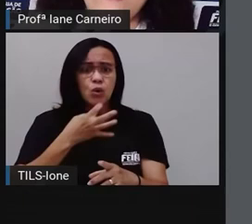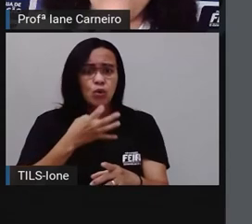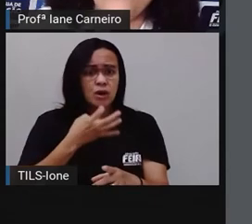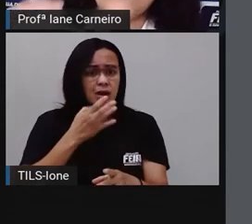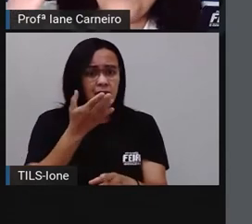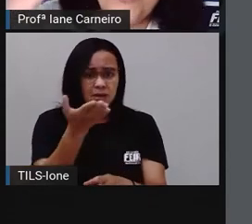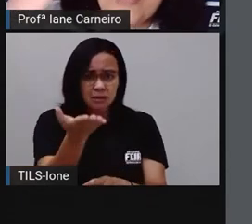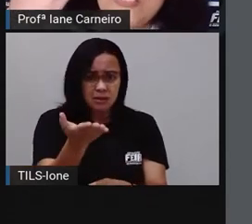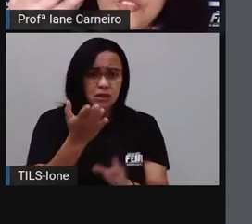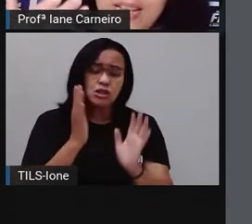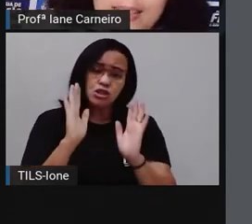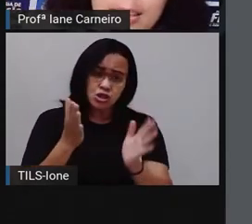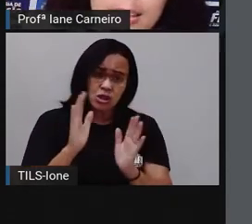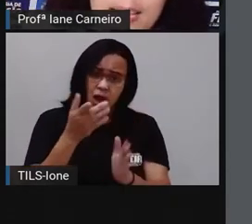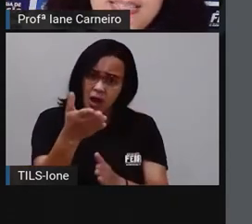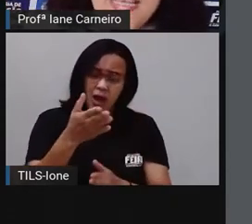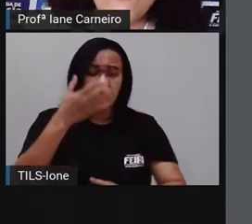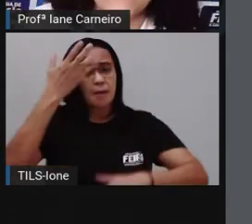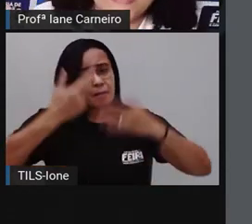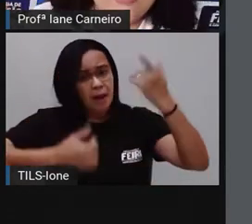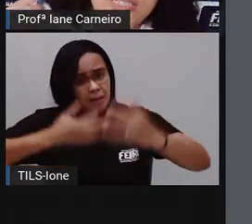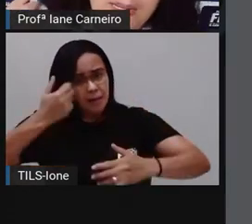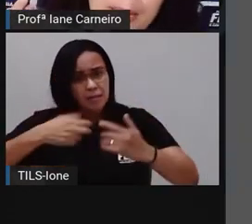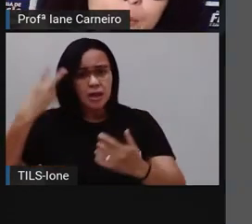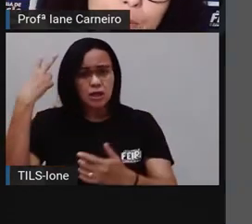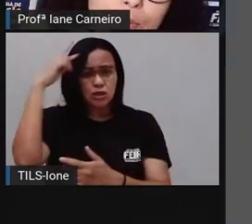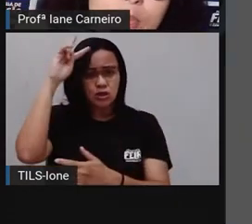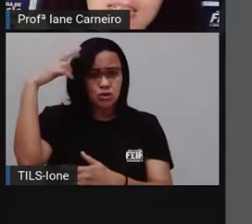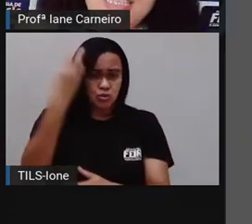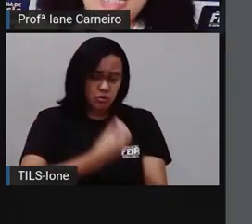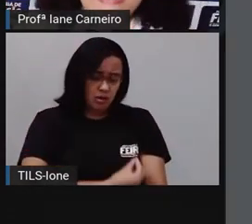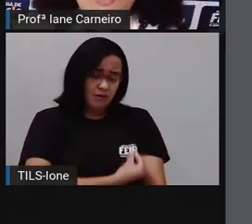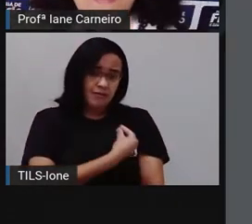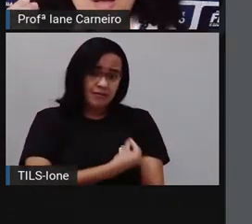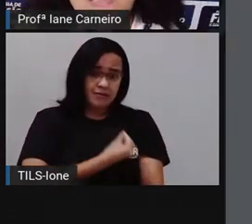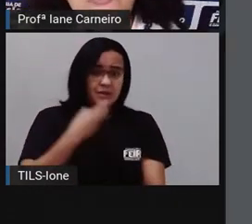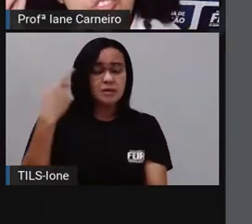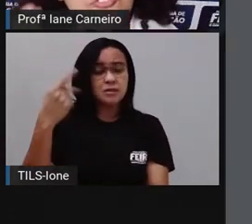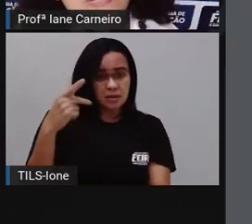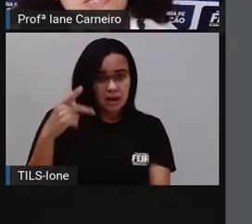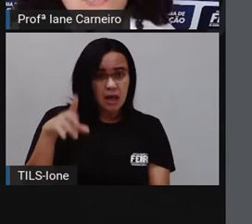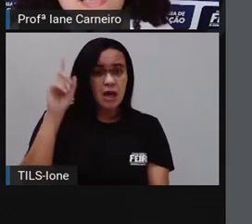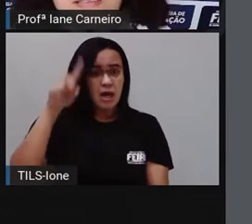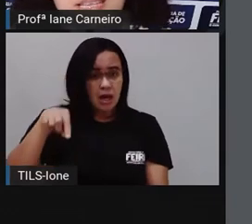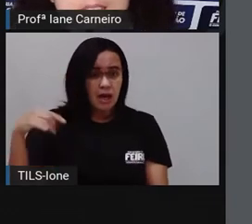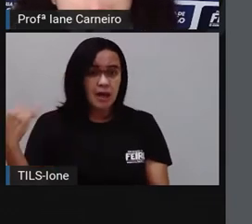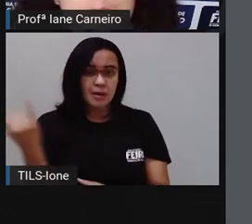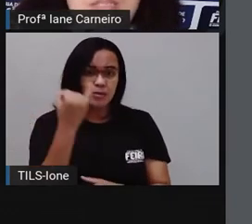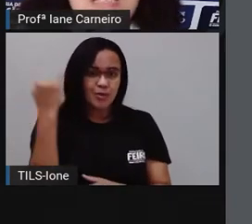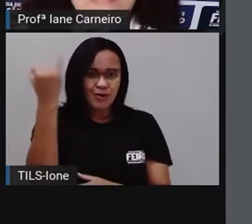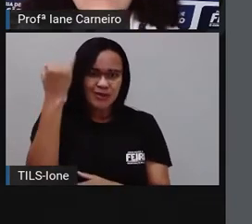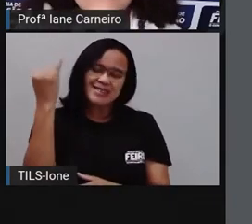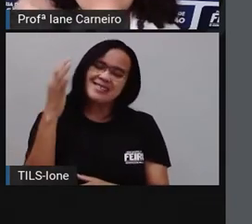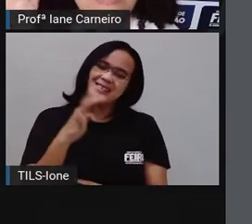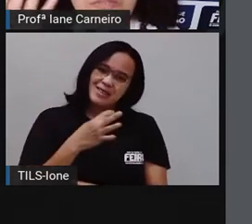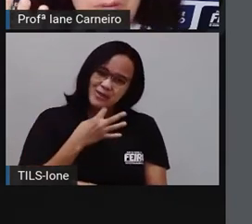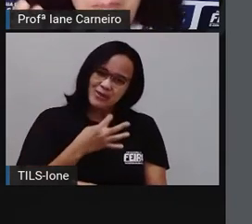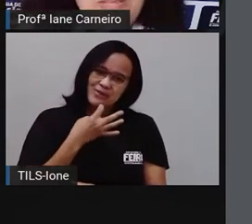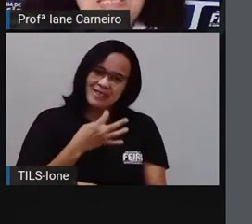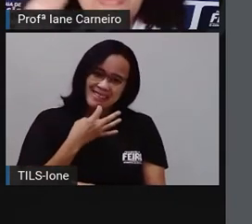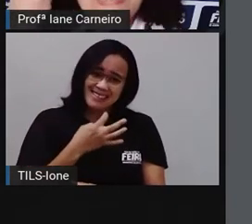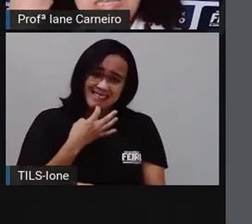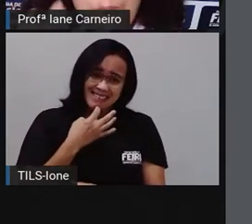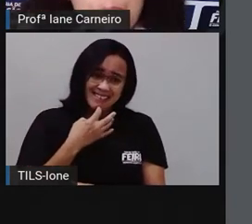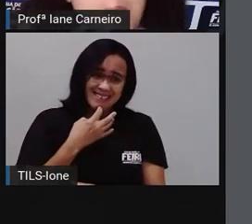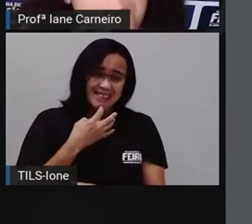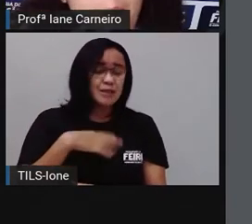fala, ela conta um pouco da história dela, né? Com quem ela já trabalhou, né? Então é importante a gente conhecer, né, essas pessoas que não são